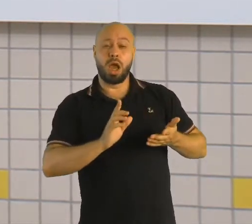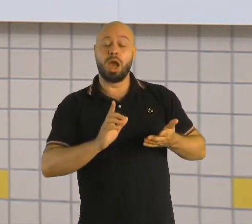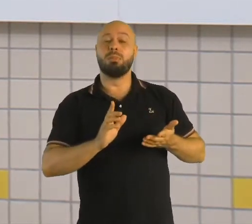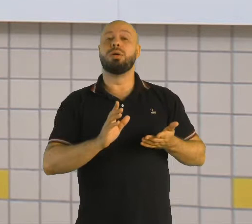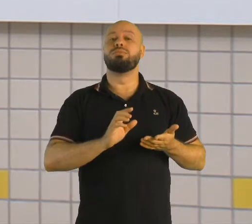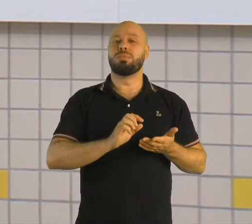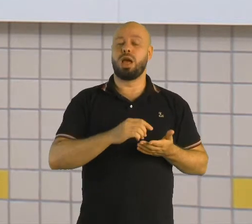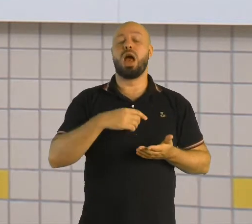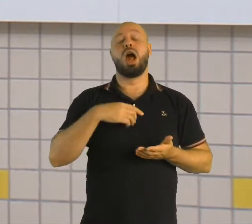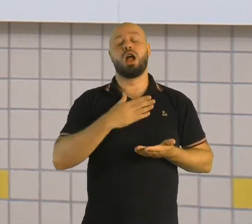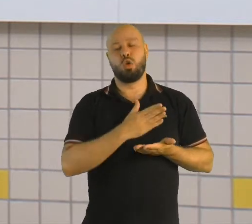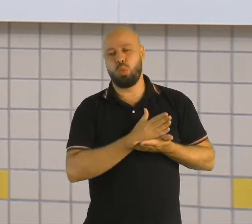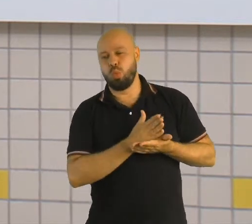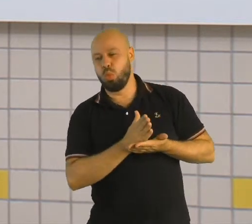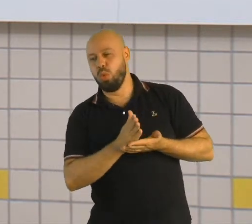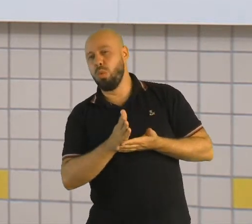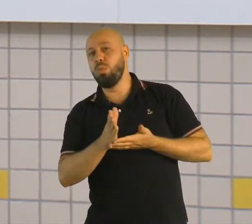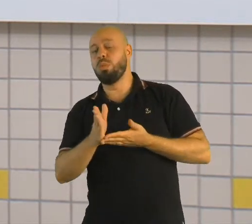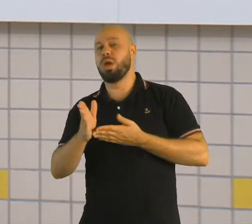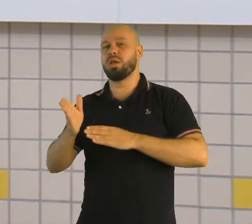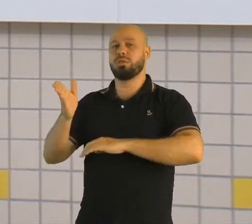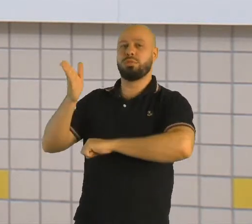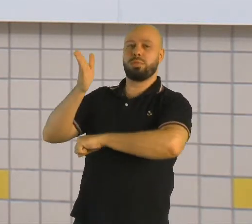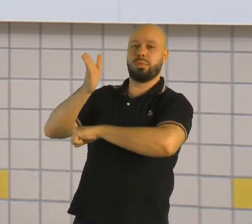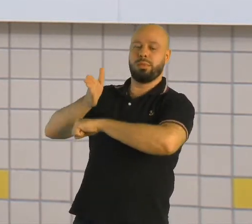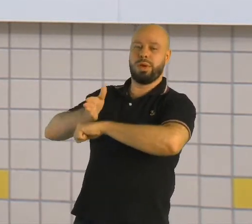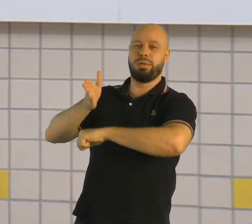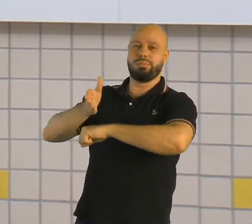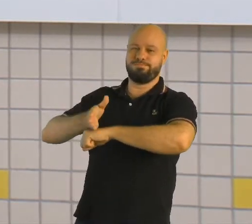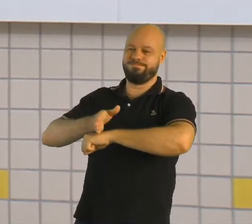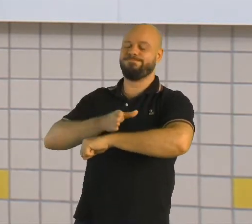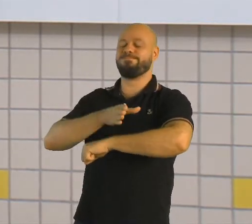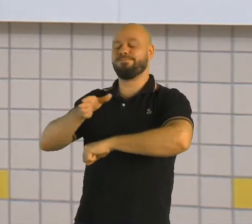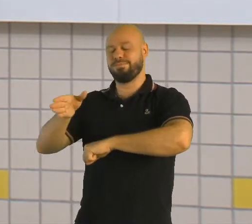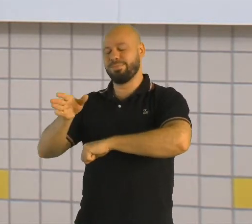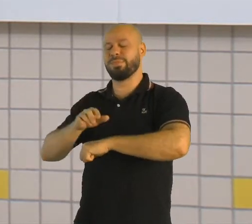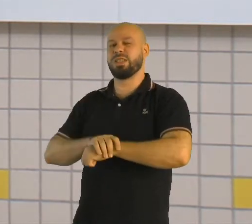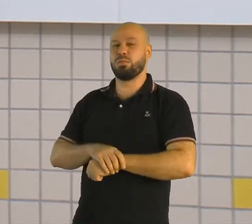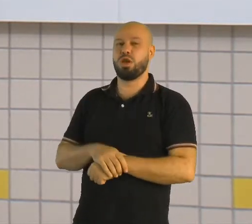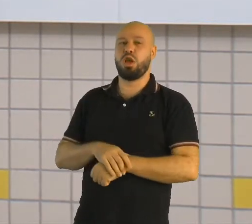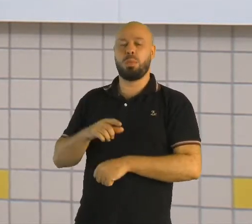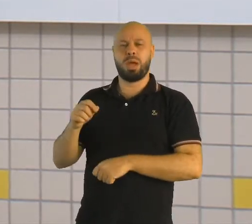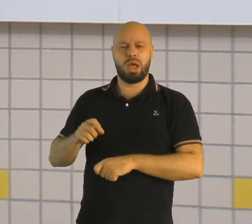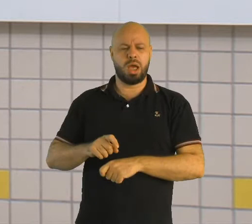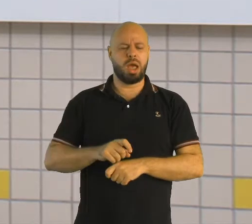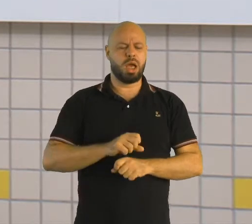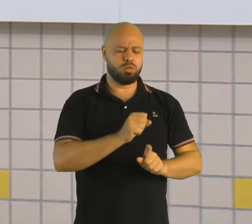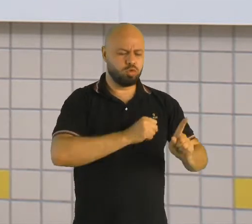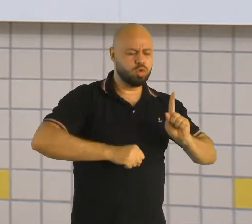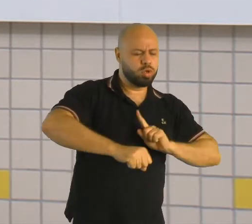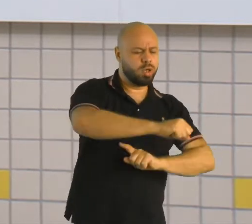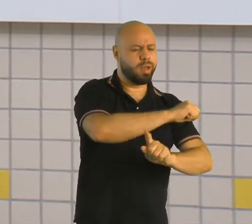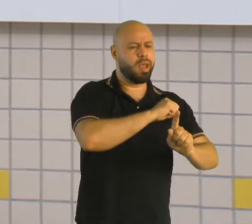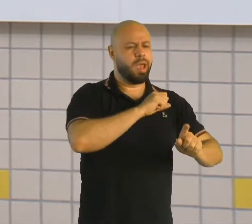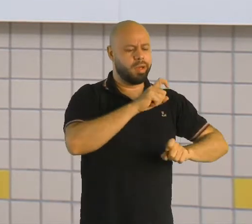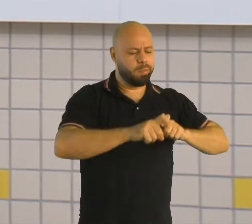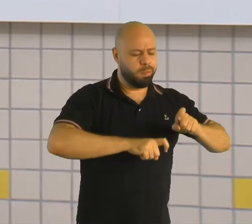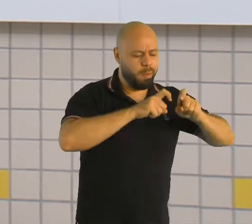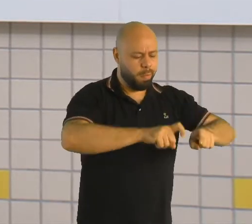para o contexto do Renascimento. Por quê? Porque aquela sociedade que antes era uma sociedade agrária, agora vai ser uma